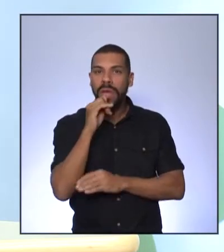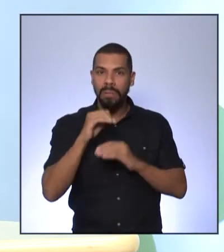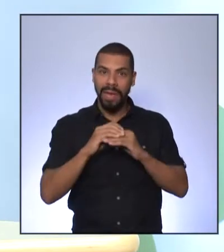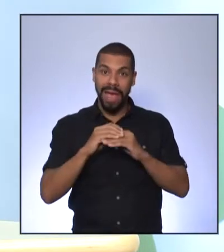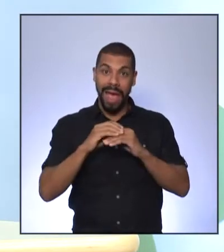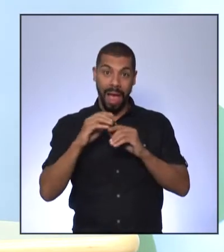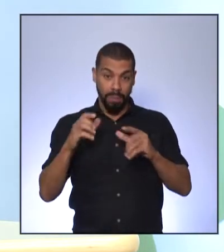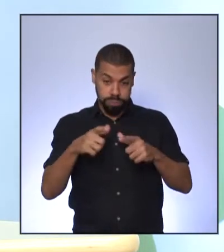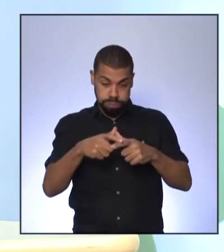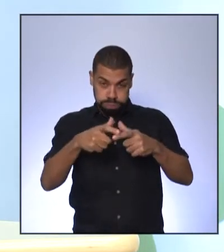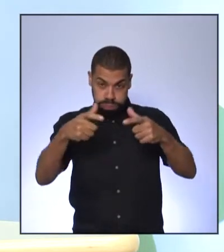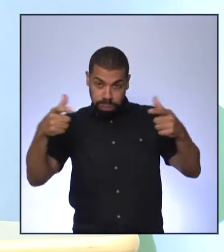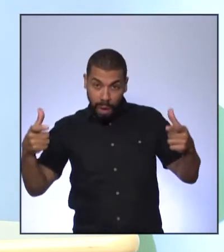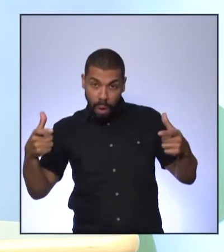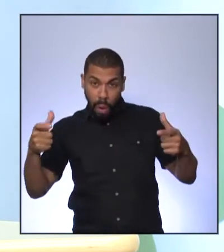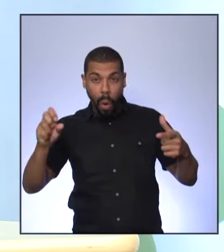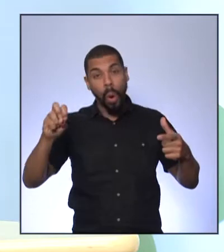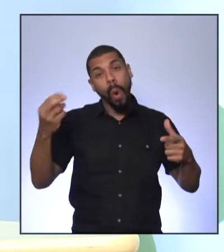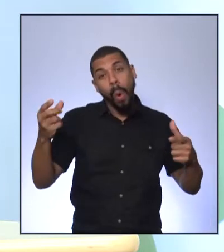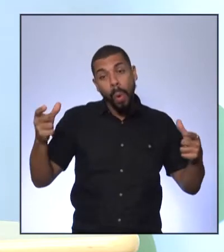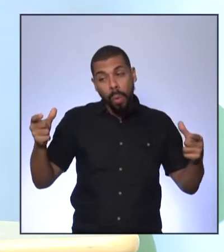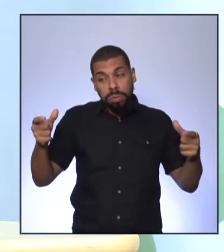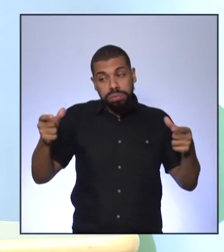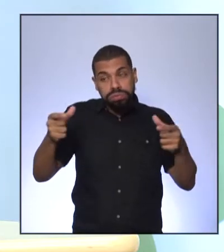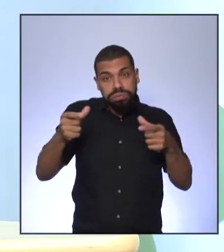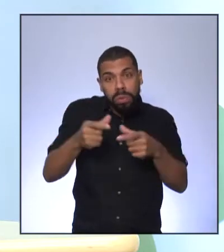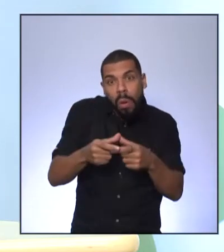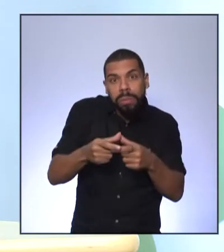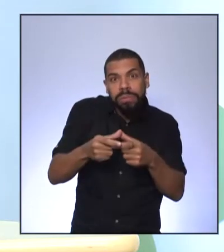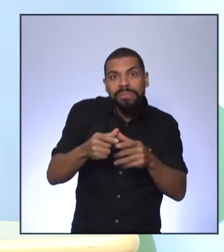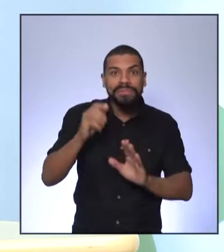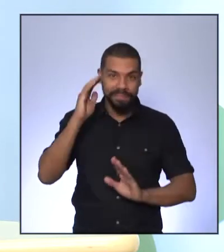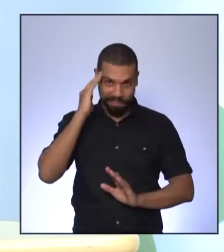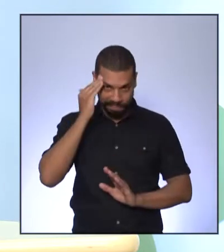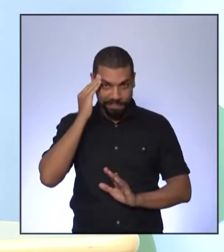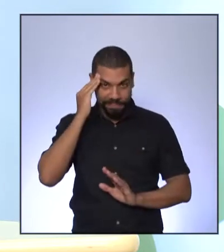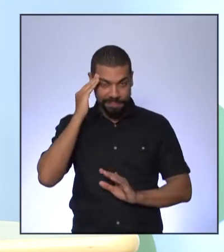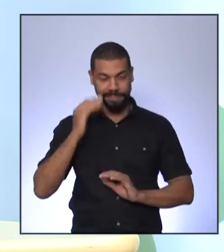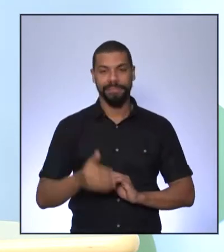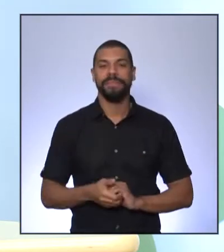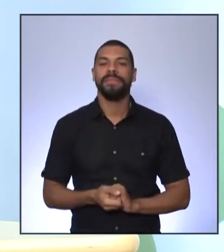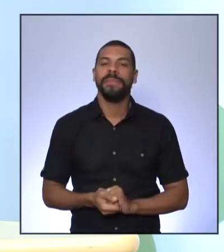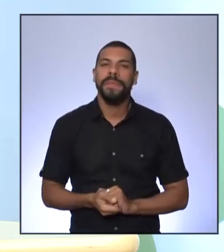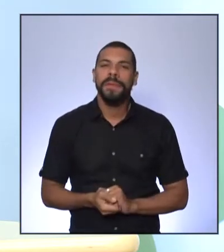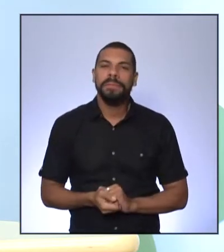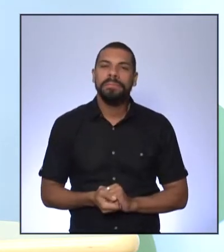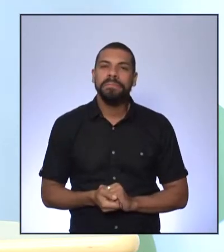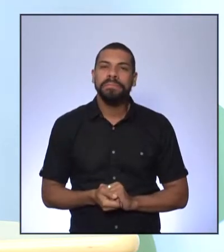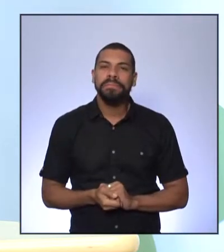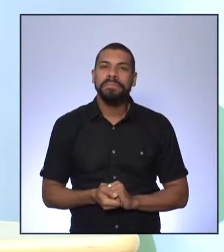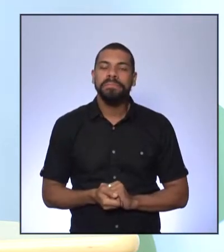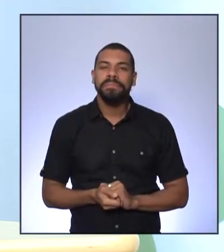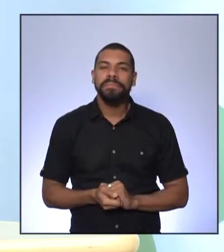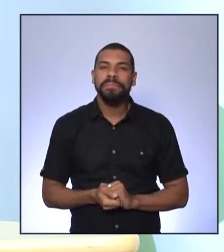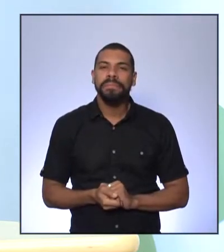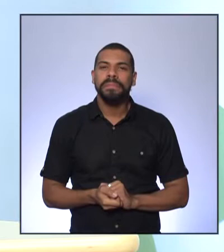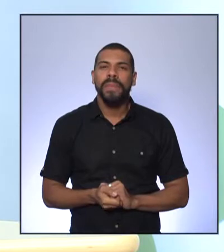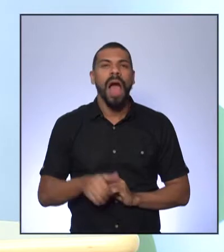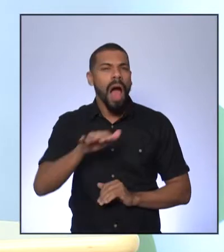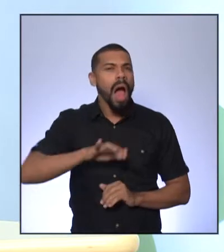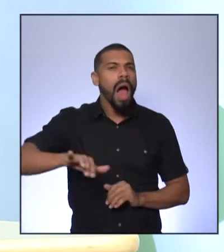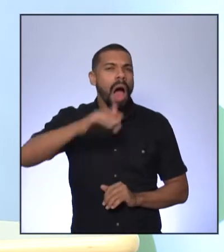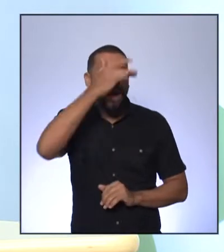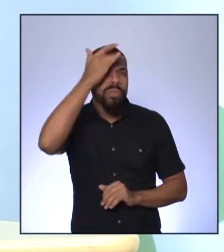minha quantidade é alta. Se a minha concentração é baixa, a minha quantidade ela vai ser pequena, certo? Pessoal, para